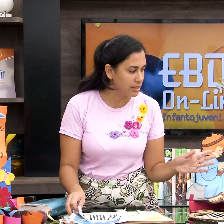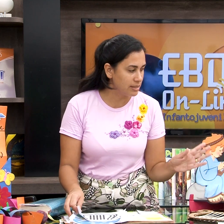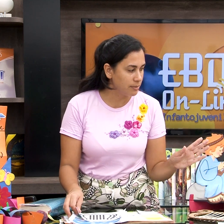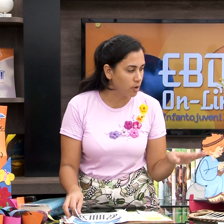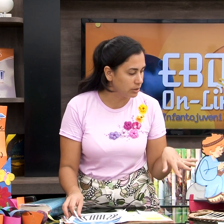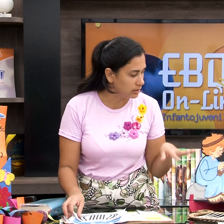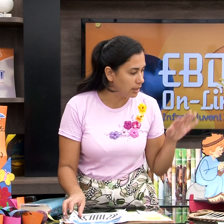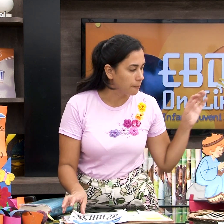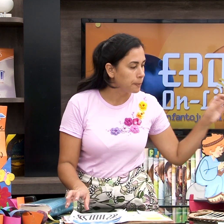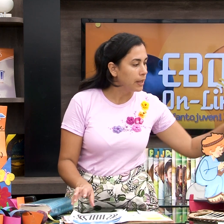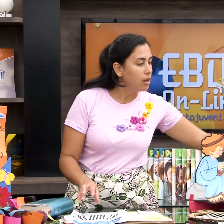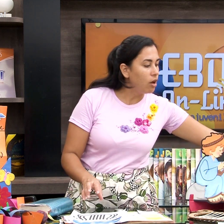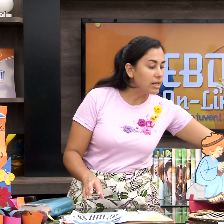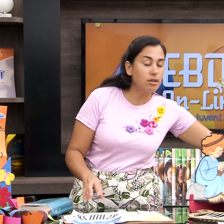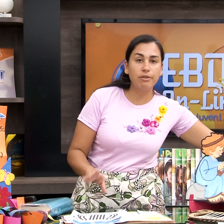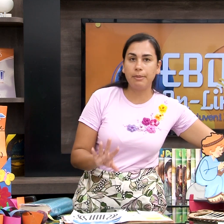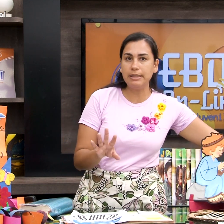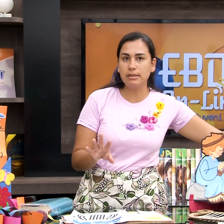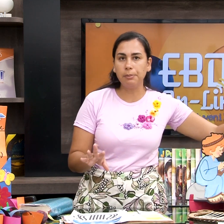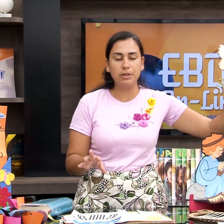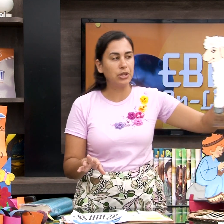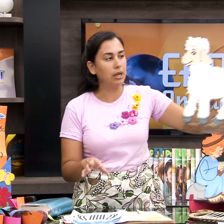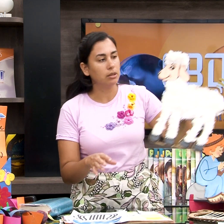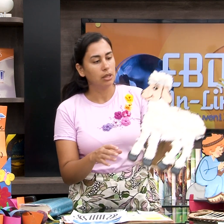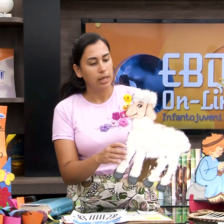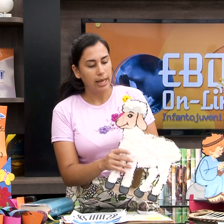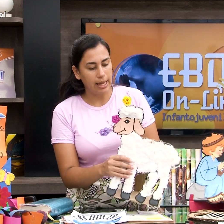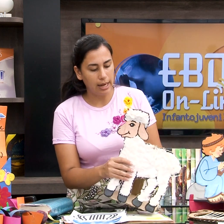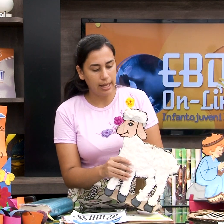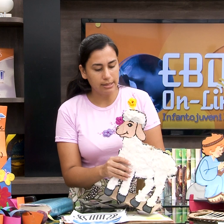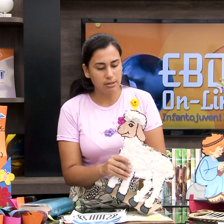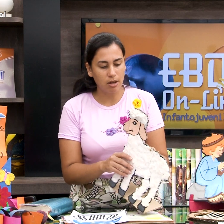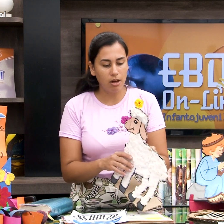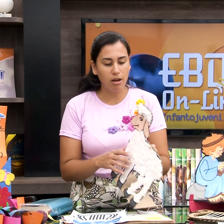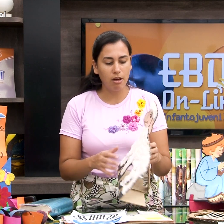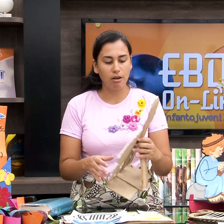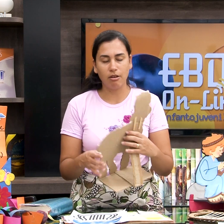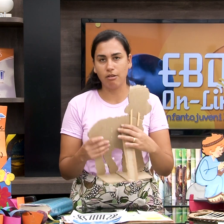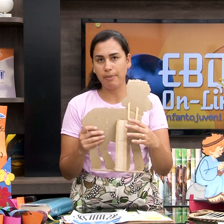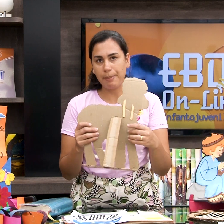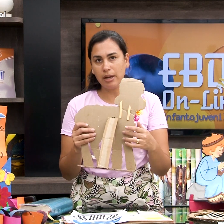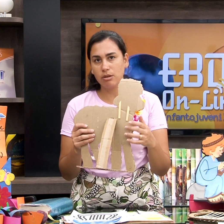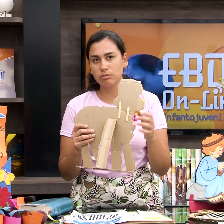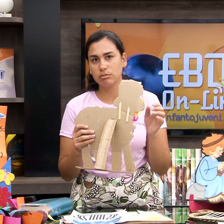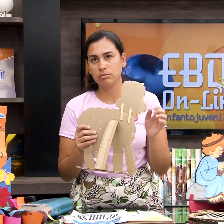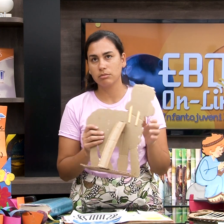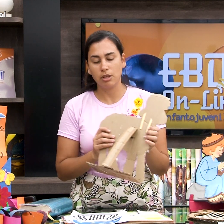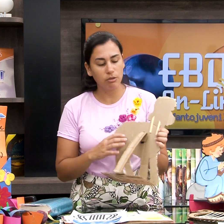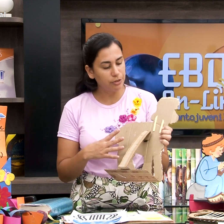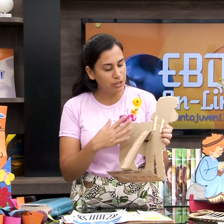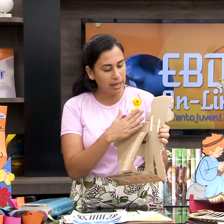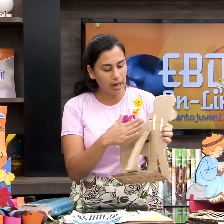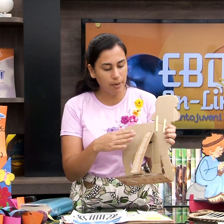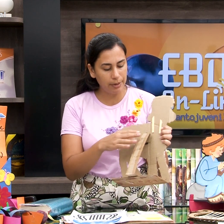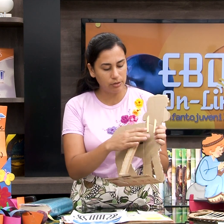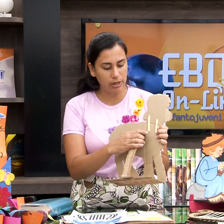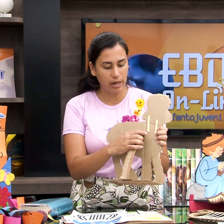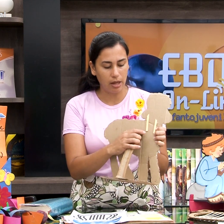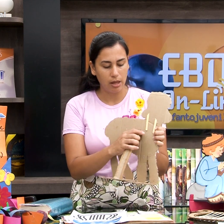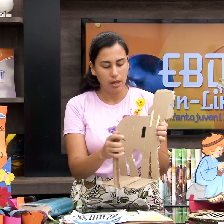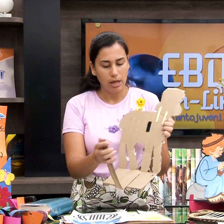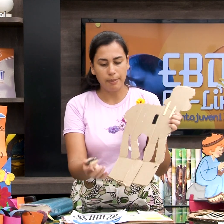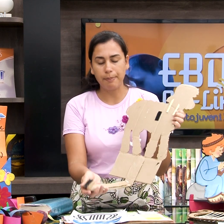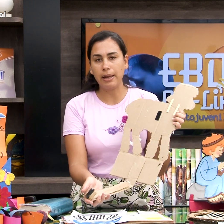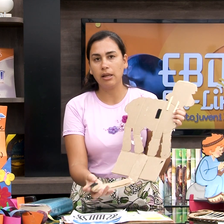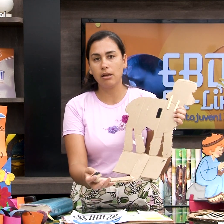não tem como fazer esse molde, tia. Olha, essa ovelha é bem simples, tá? Ela é só papelão. Eu não fiz nem acabamento